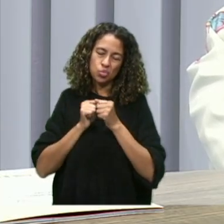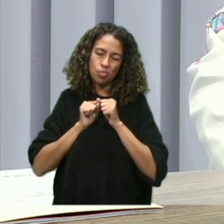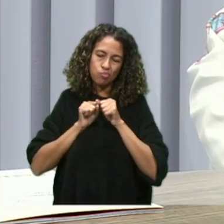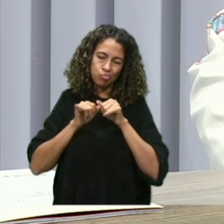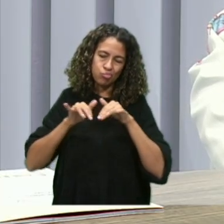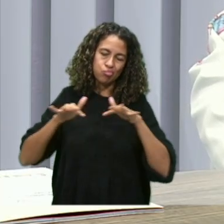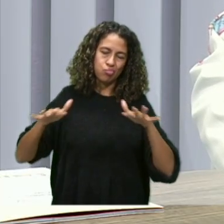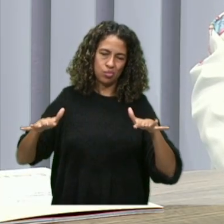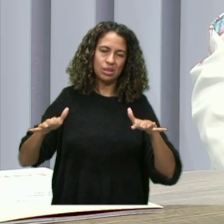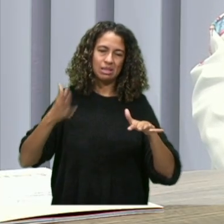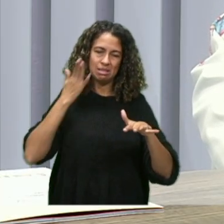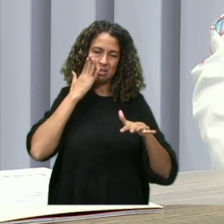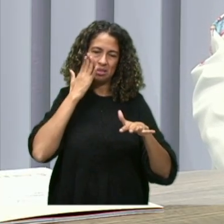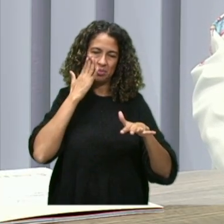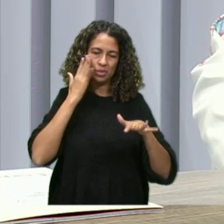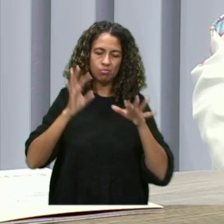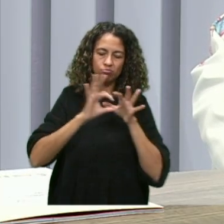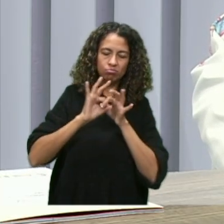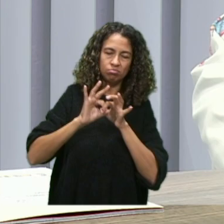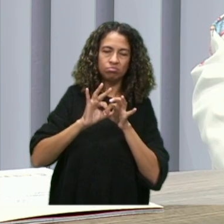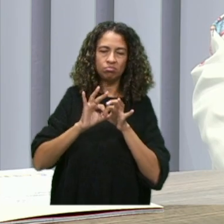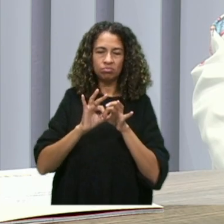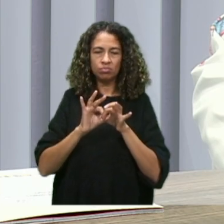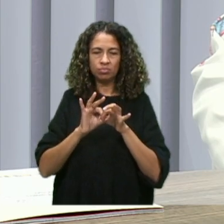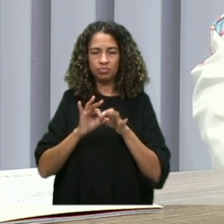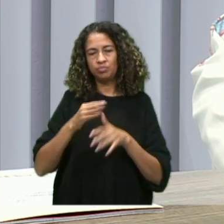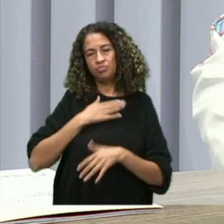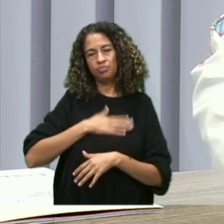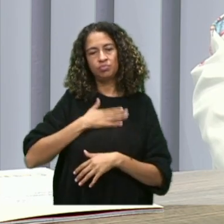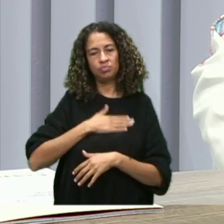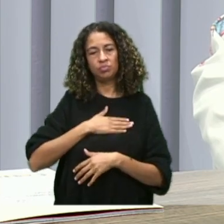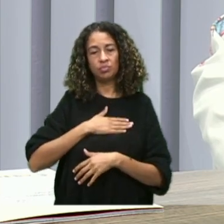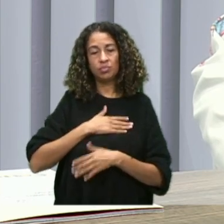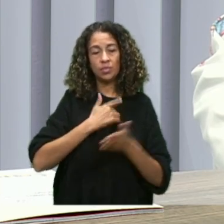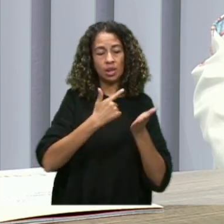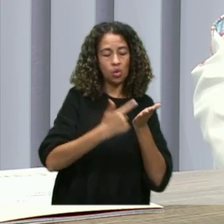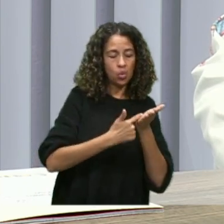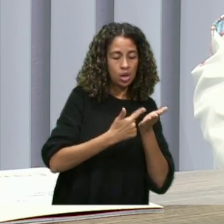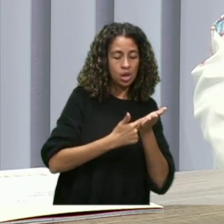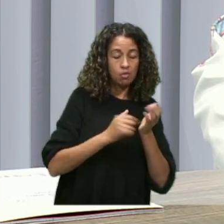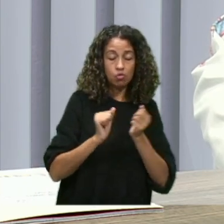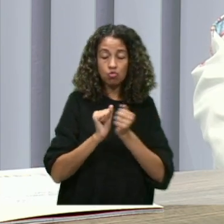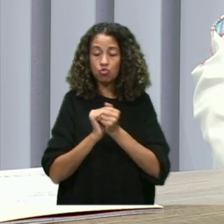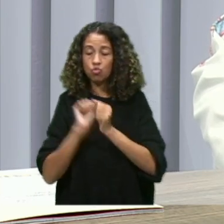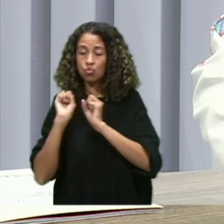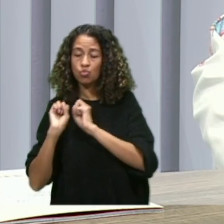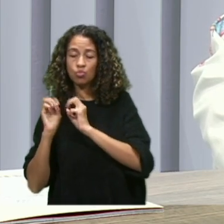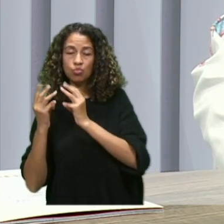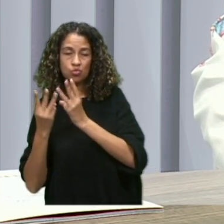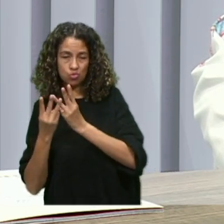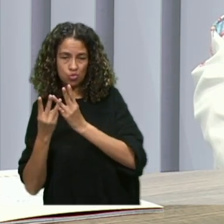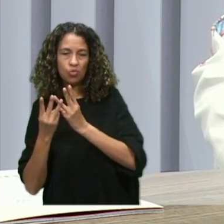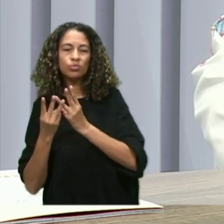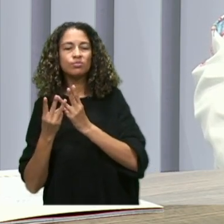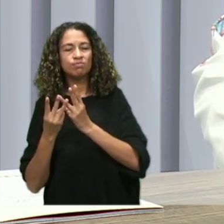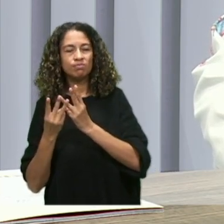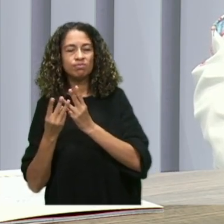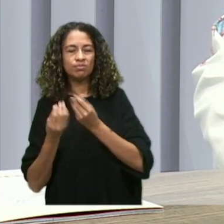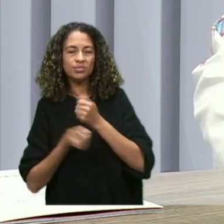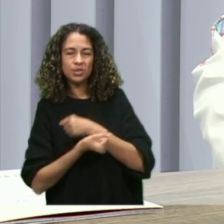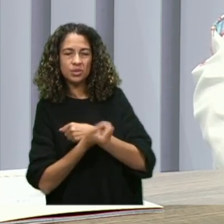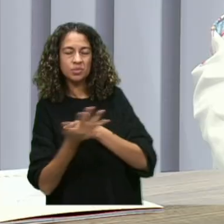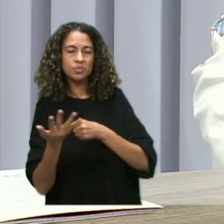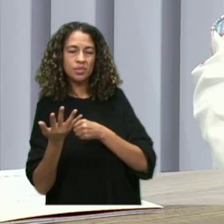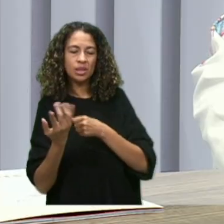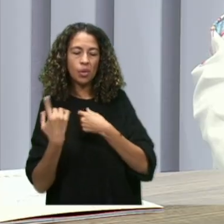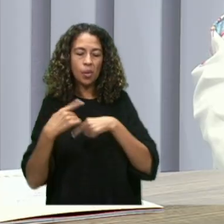assim, sabe? E eu gostei muito disso, de estar com o espetáculo e do livro caminhando junto. Então, eu preciso